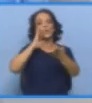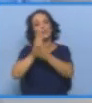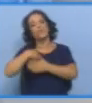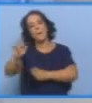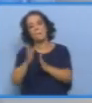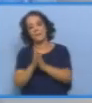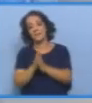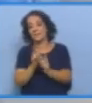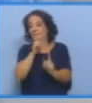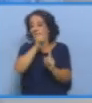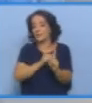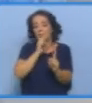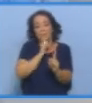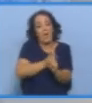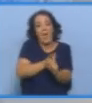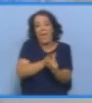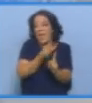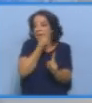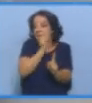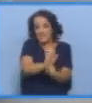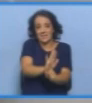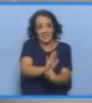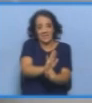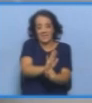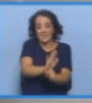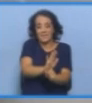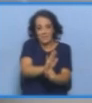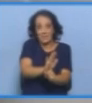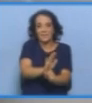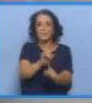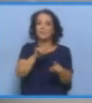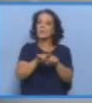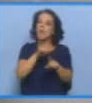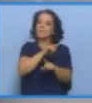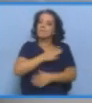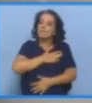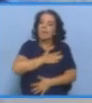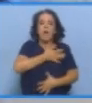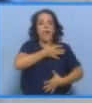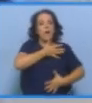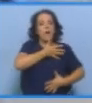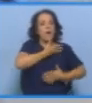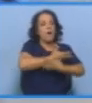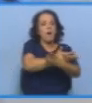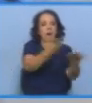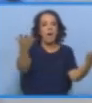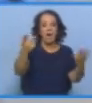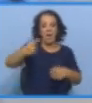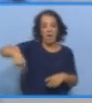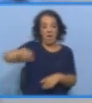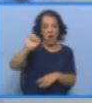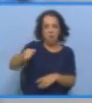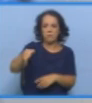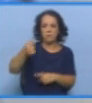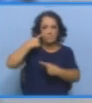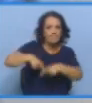era extraordinário. De facto, era um profeta que dava voz a quem não era ouvido e